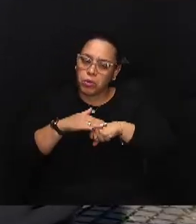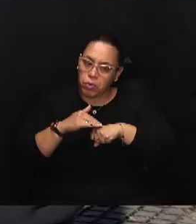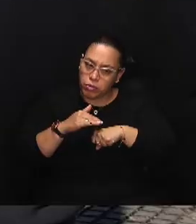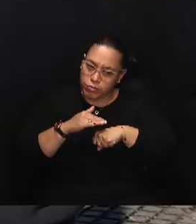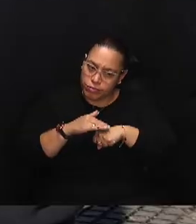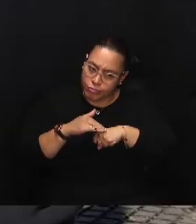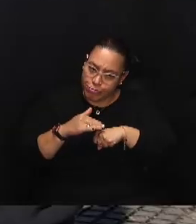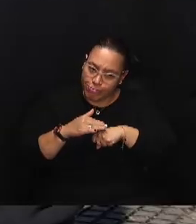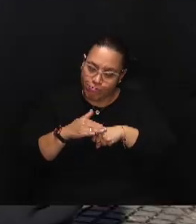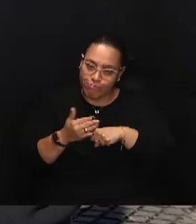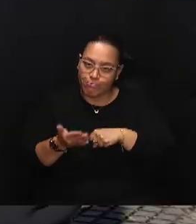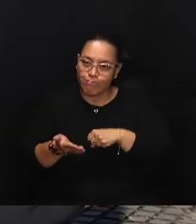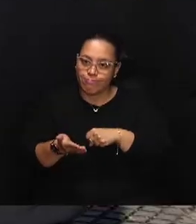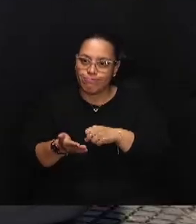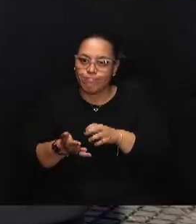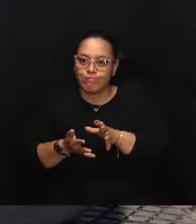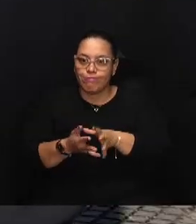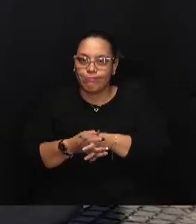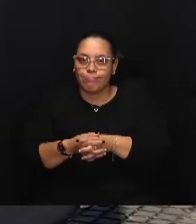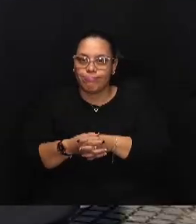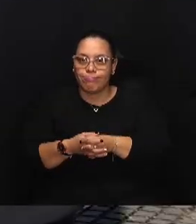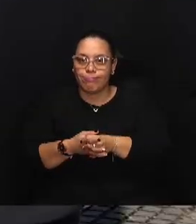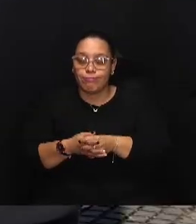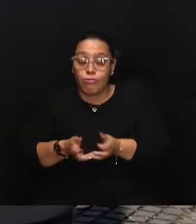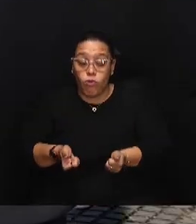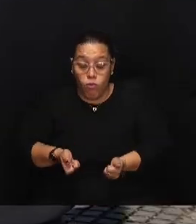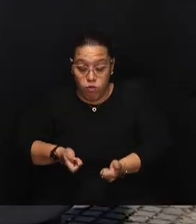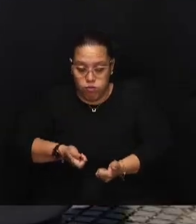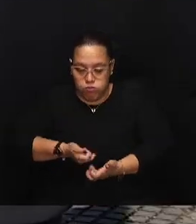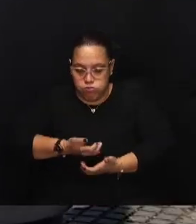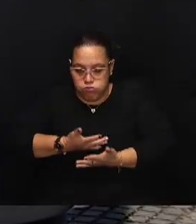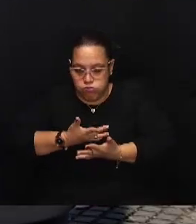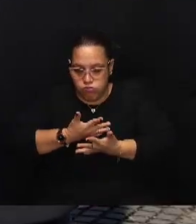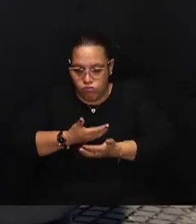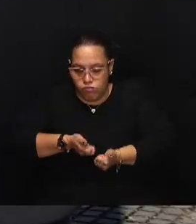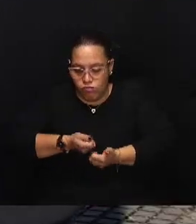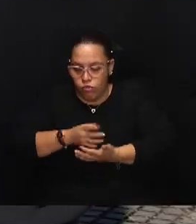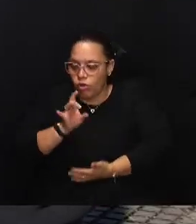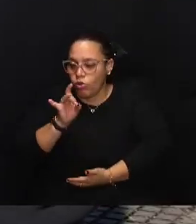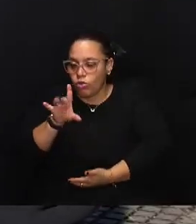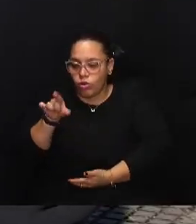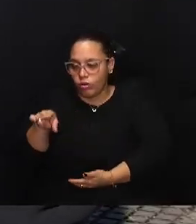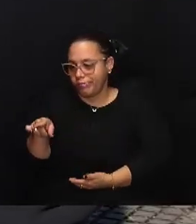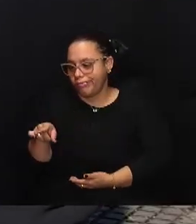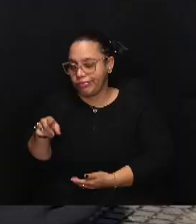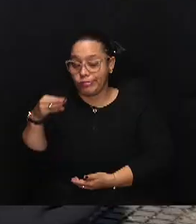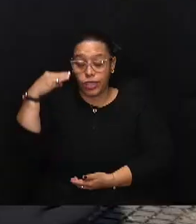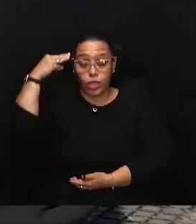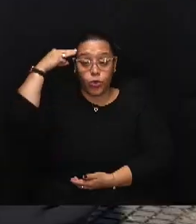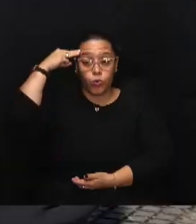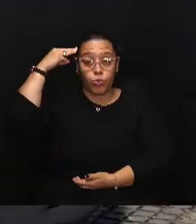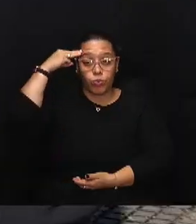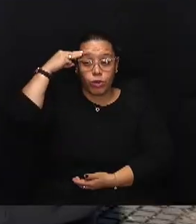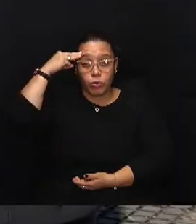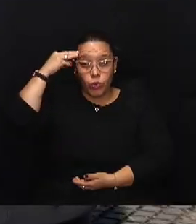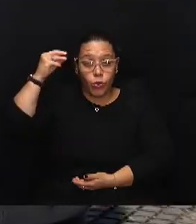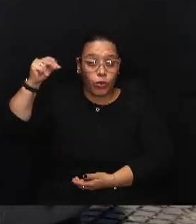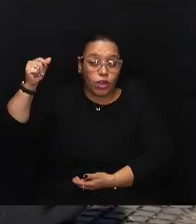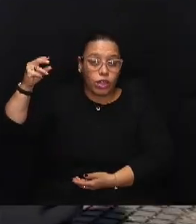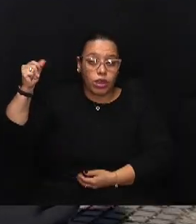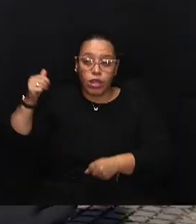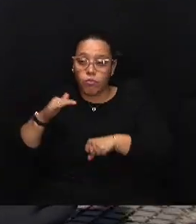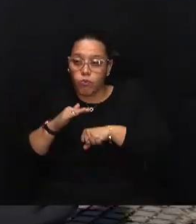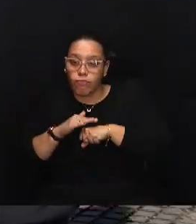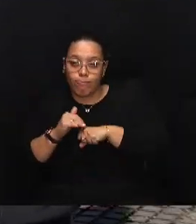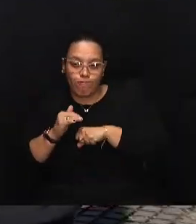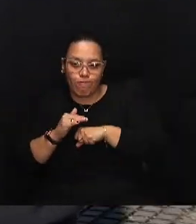ainda, né? De uma cidade ainda muito, quer dizer, o Mané fala, ó, não é só ele é a memória desse tempo afetivo,